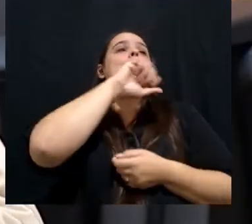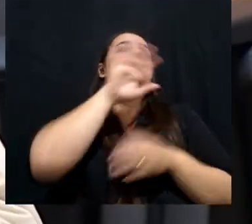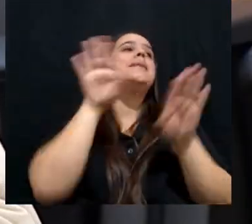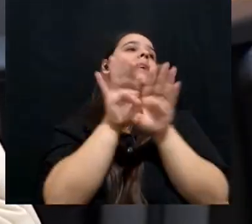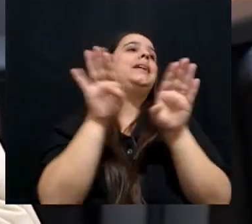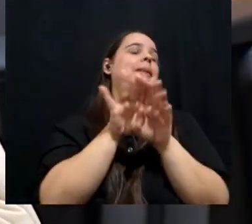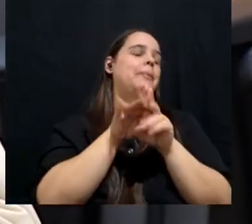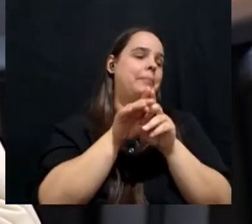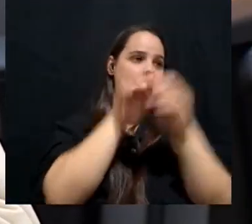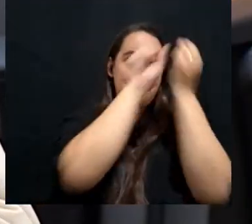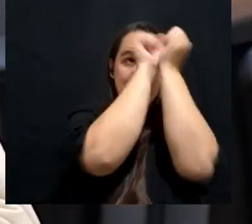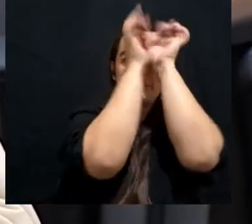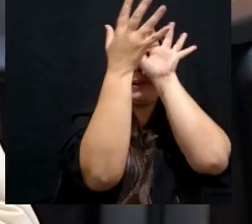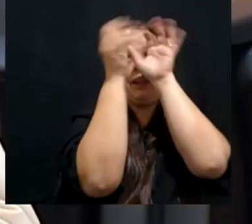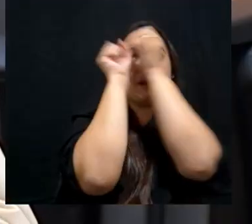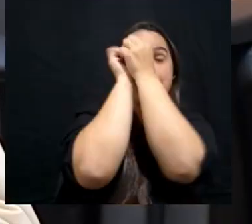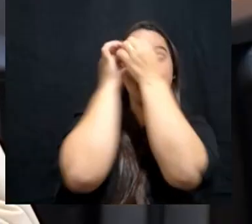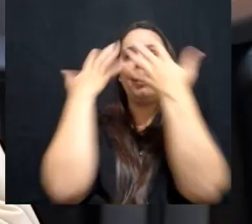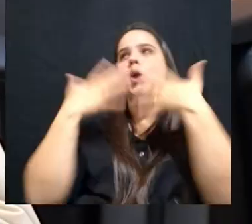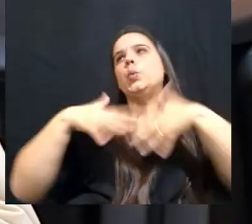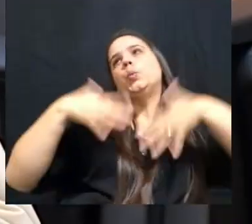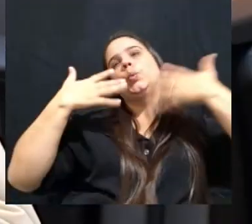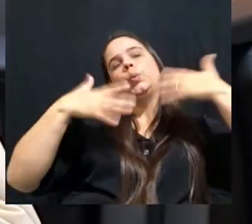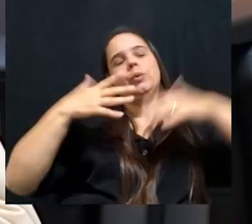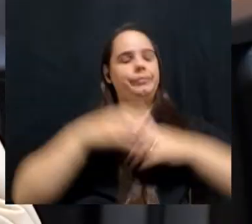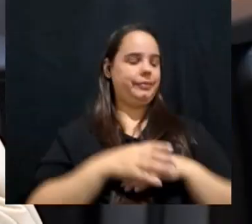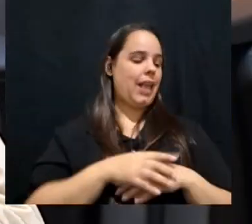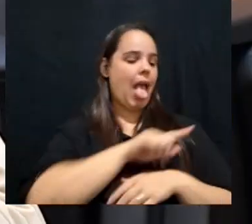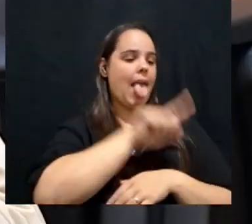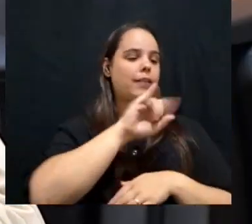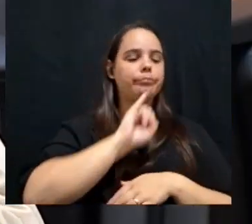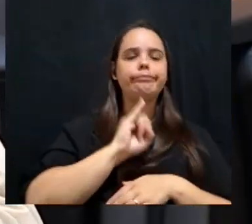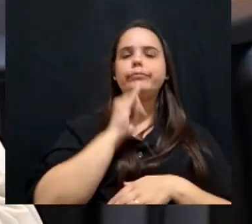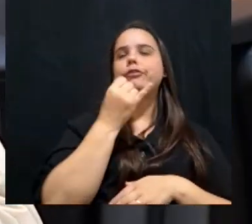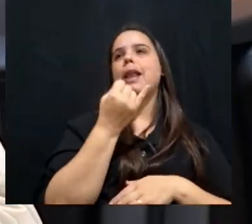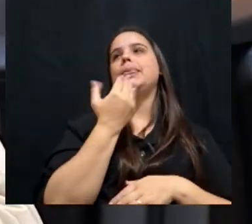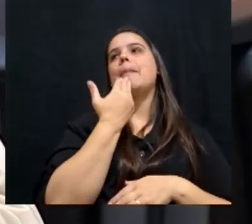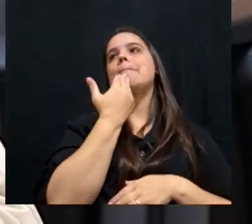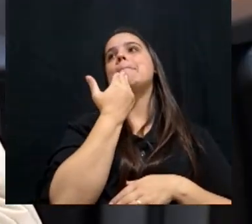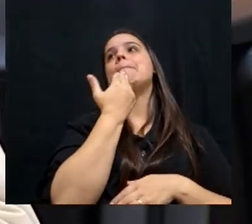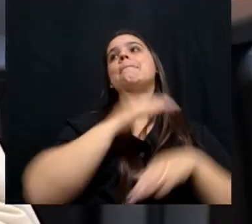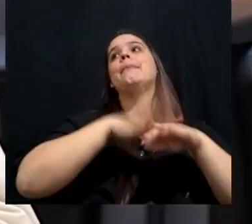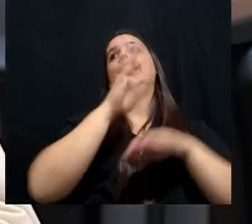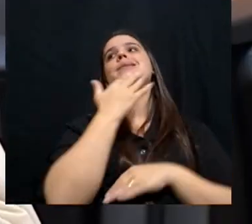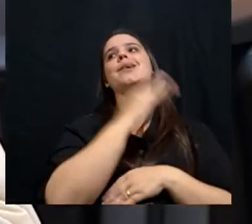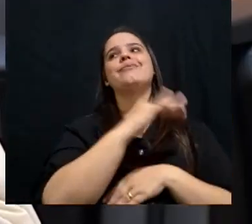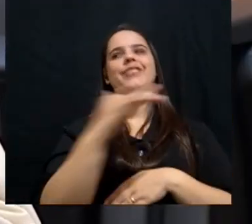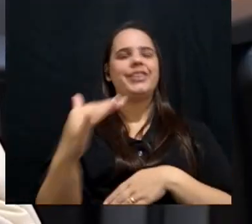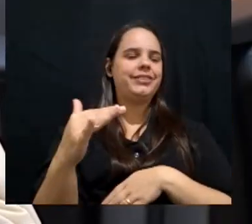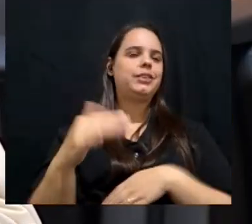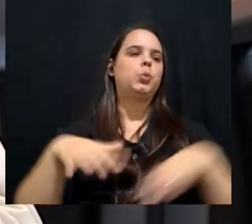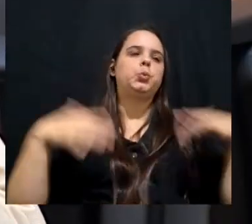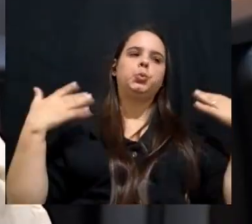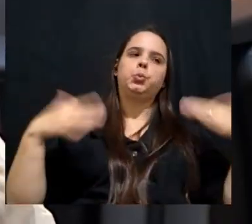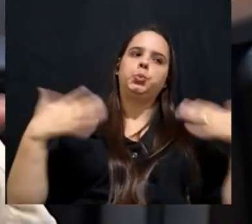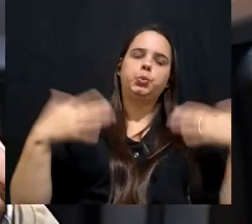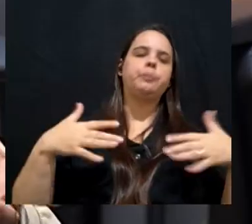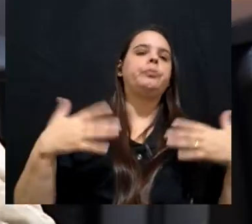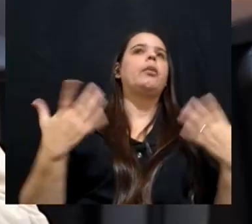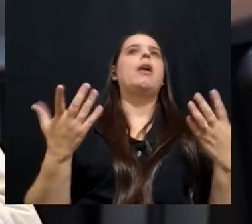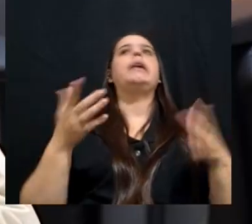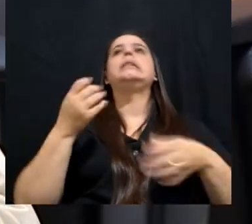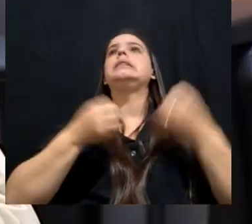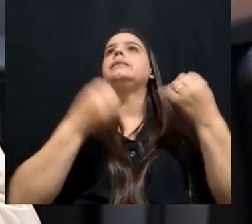que as crianças até. Então é muito legal. São shows assim que a gente só teria em teatro pago, que às vezes não